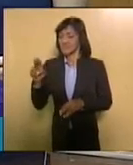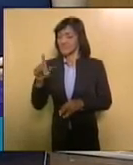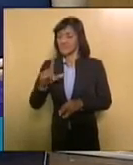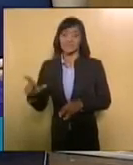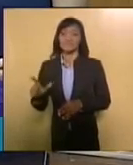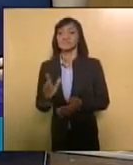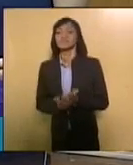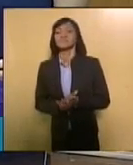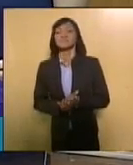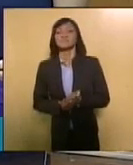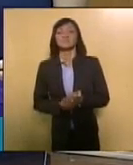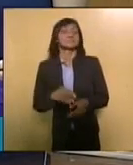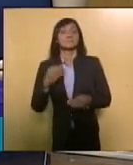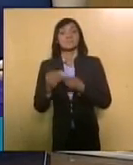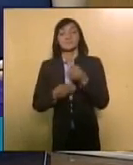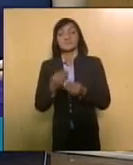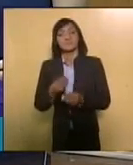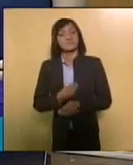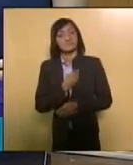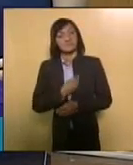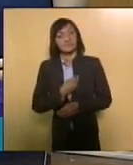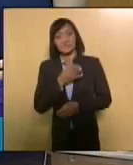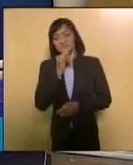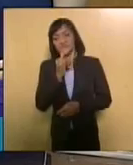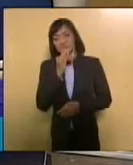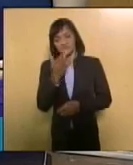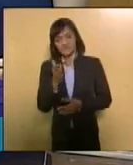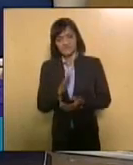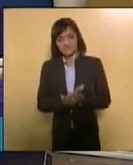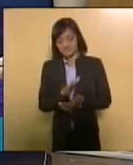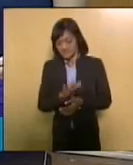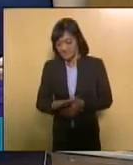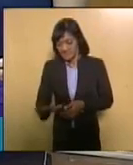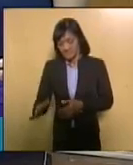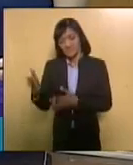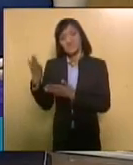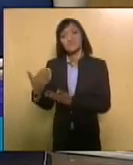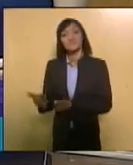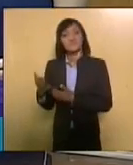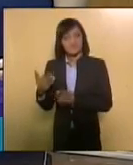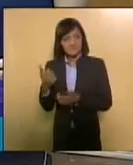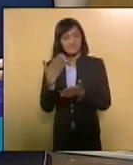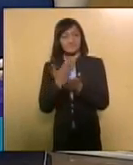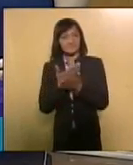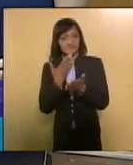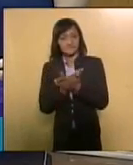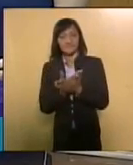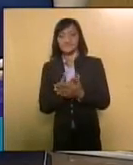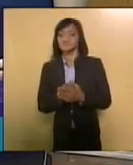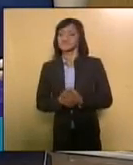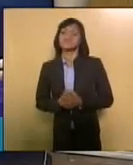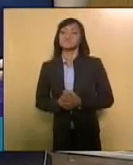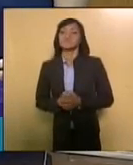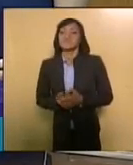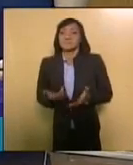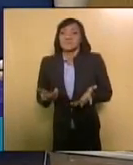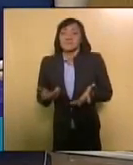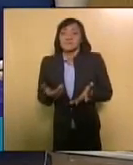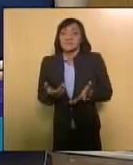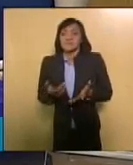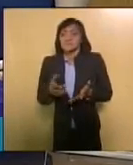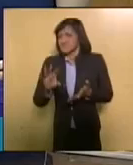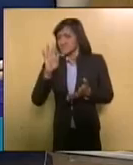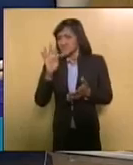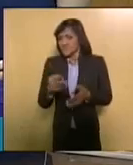níveis vividos em Altamira como por exemplo crianças e jovens que estão estudando se for pegar qualquer índice